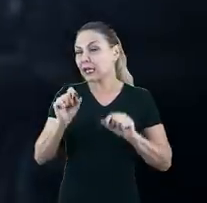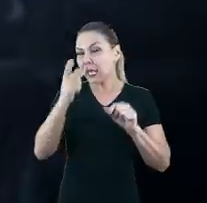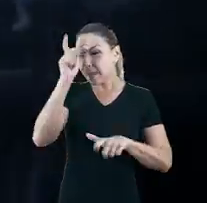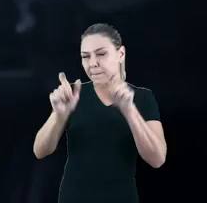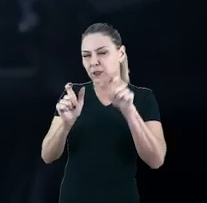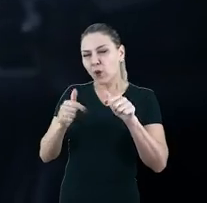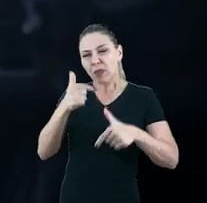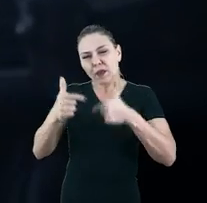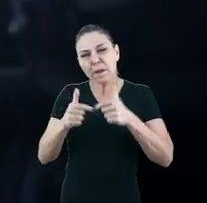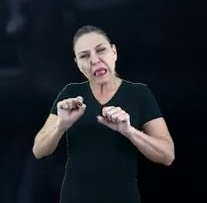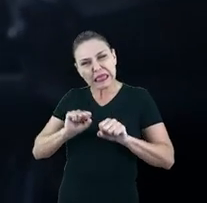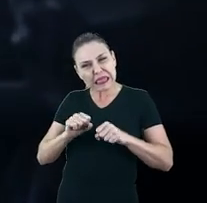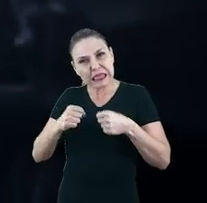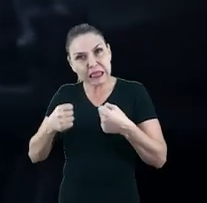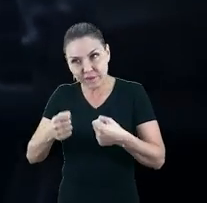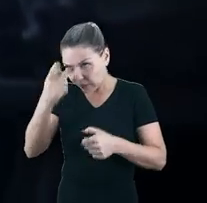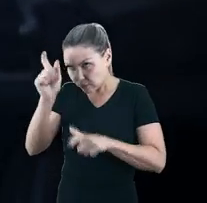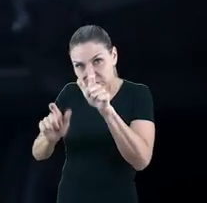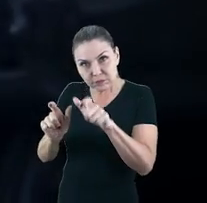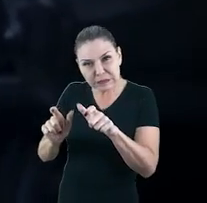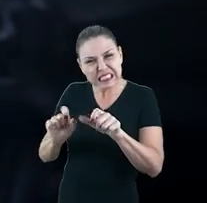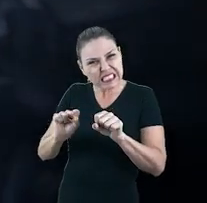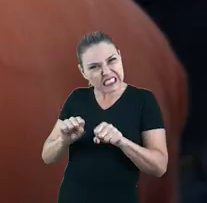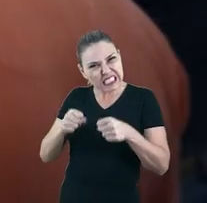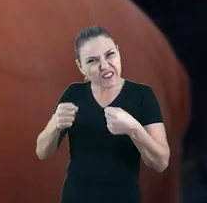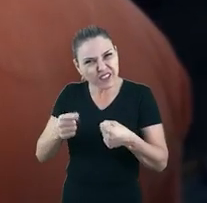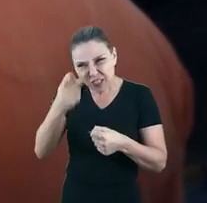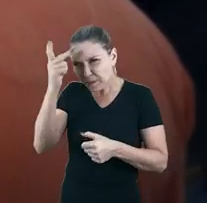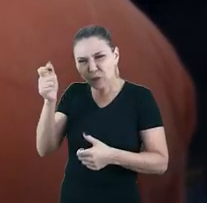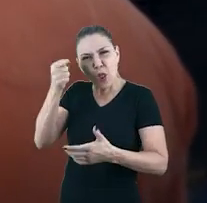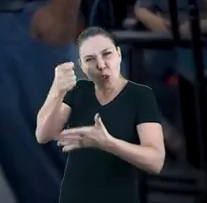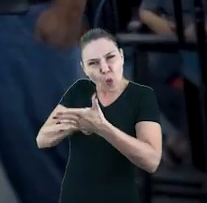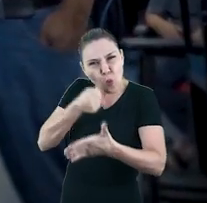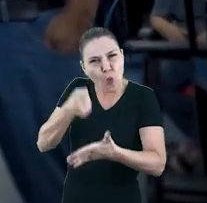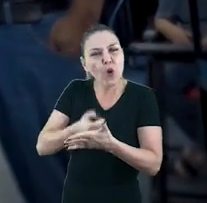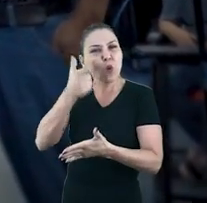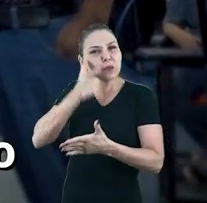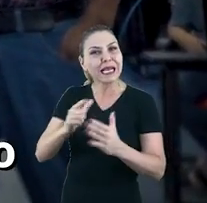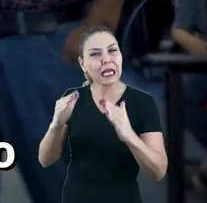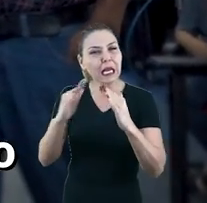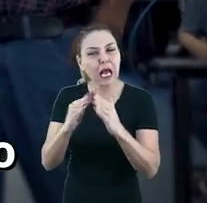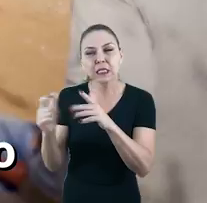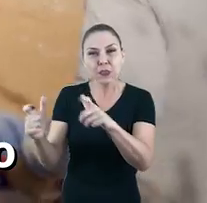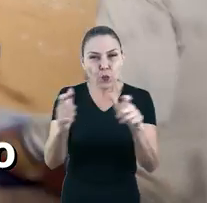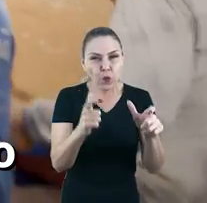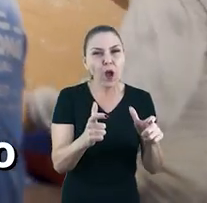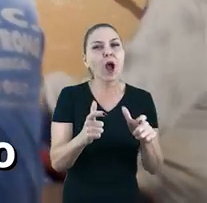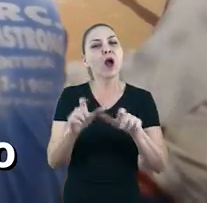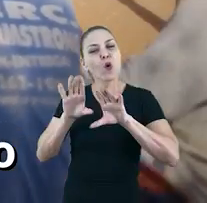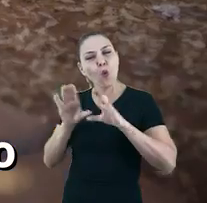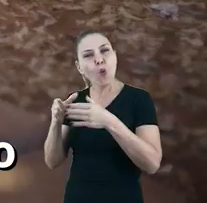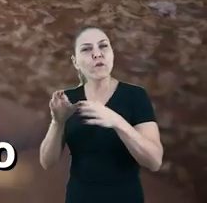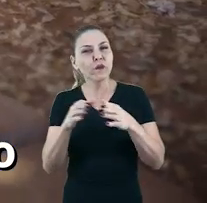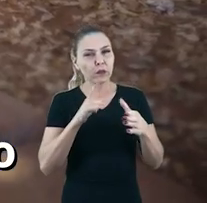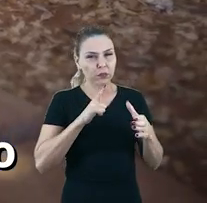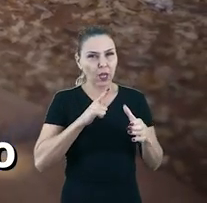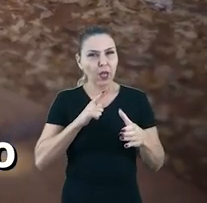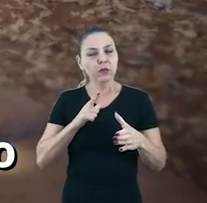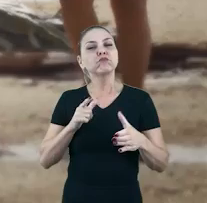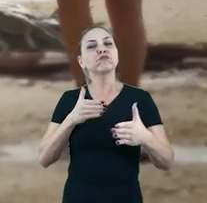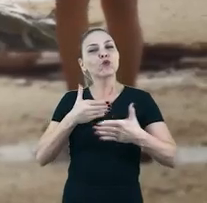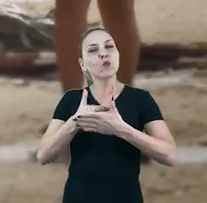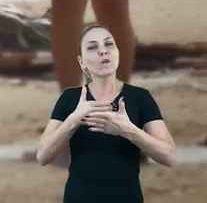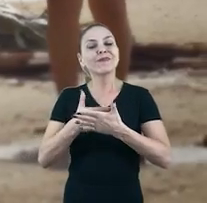Quem é defensor do trabalhador? Quem defende os que lutam por um teto e quem convive com as comunidades de